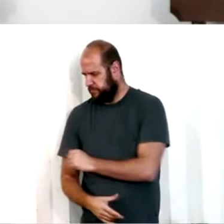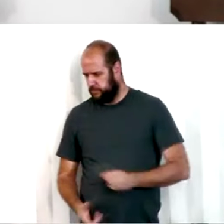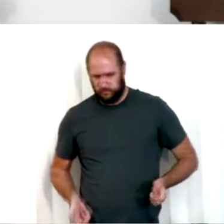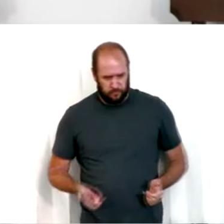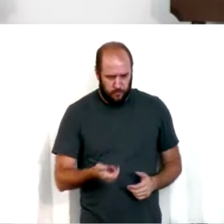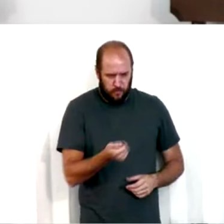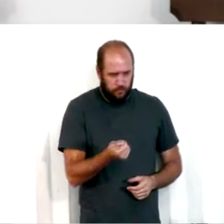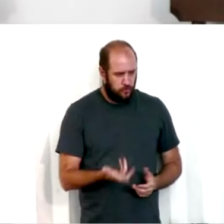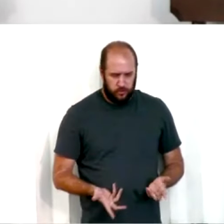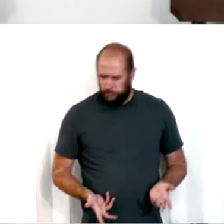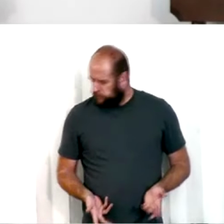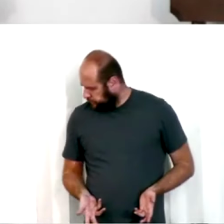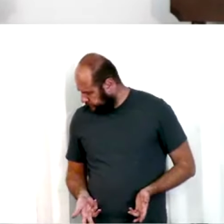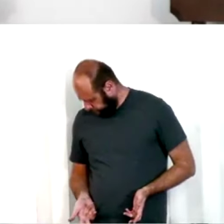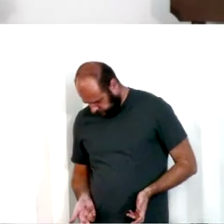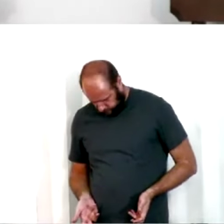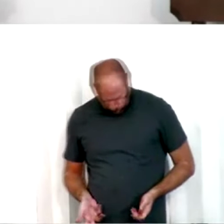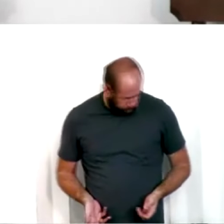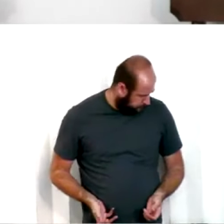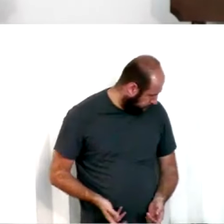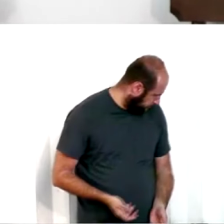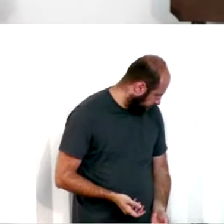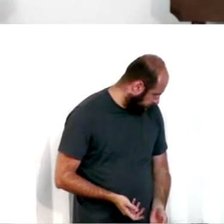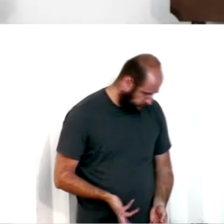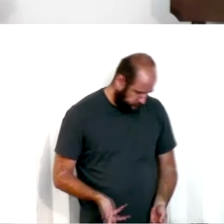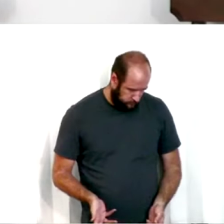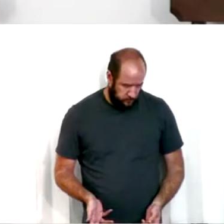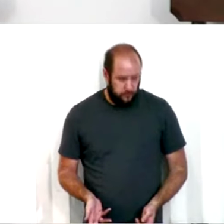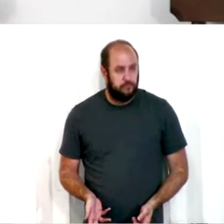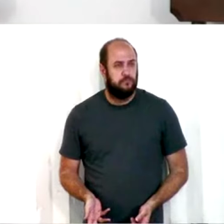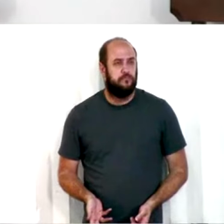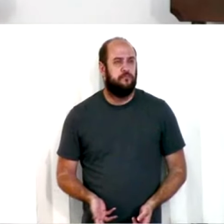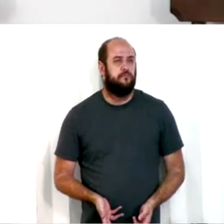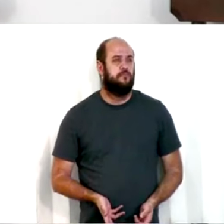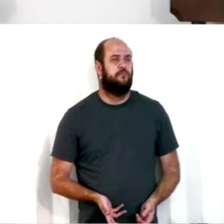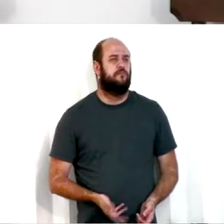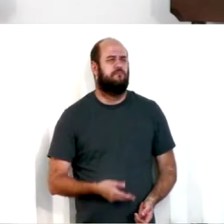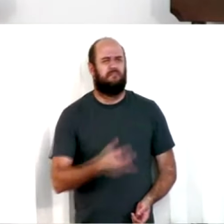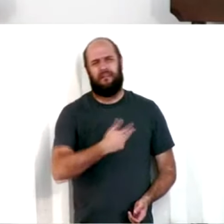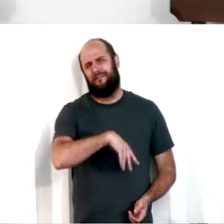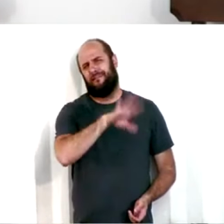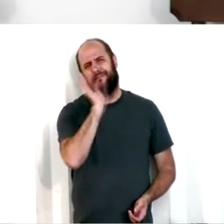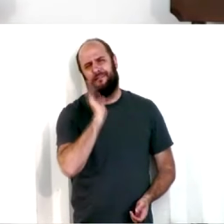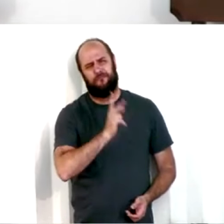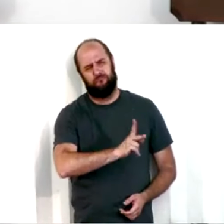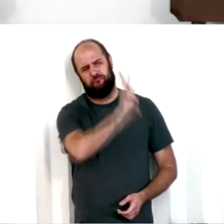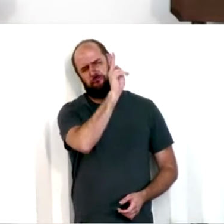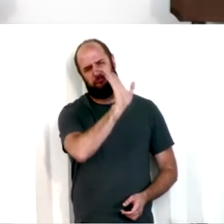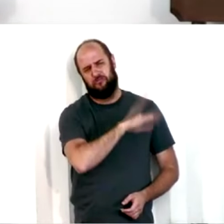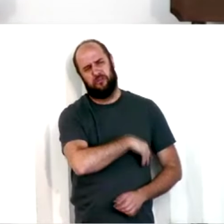remoto? De repente o filme não ficou tão chato mais, né? Eu vou deixar aí mesmo,